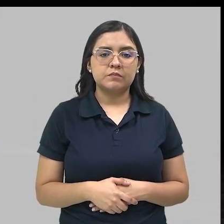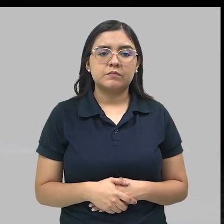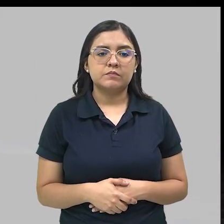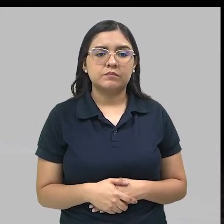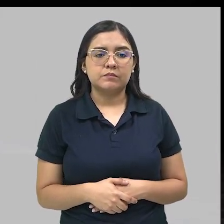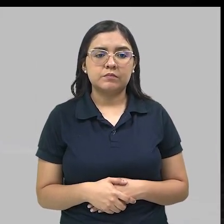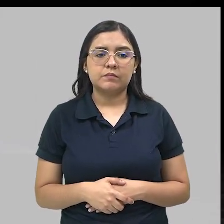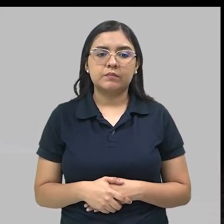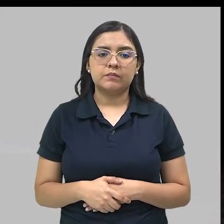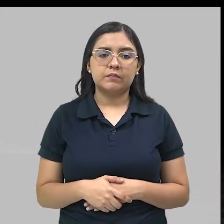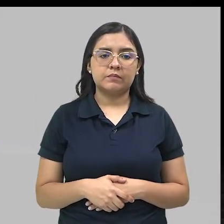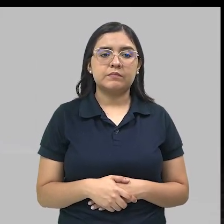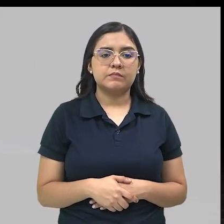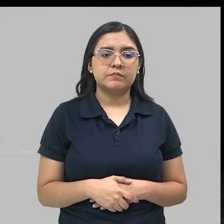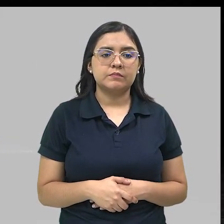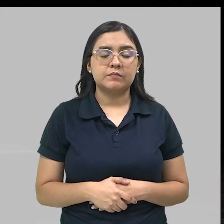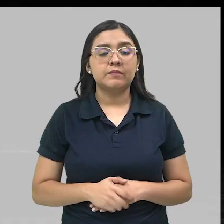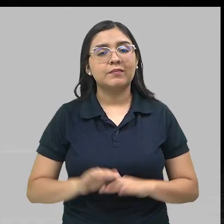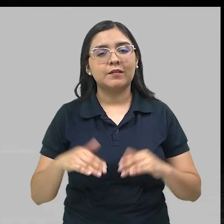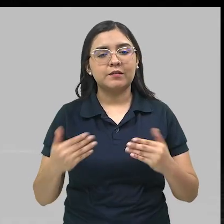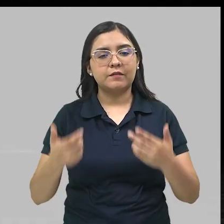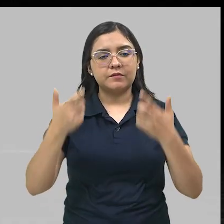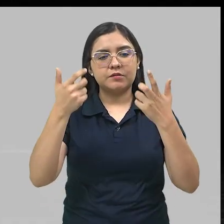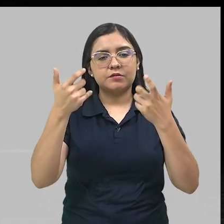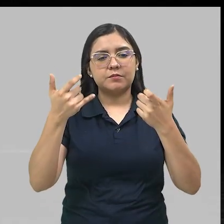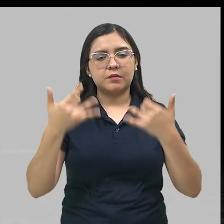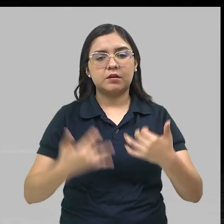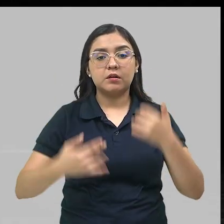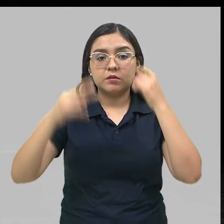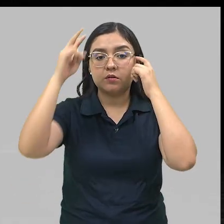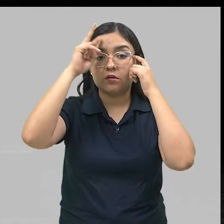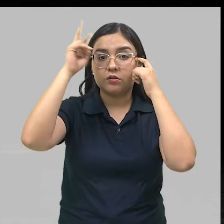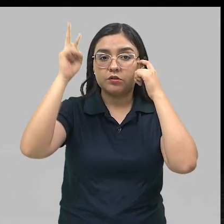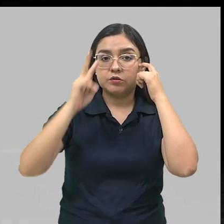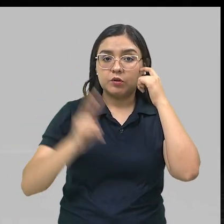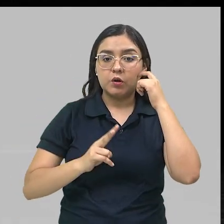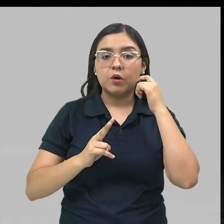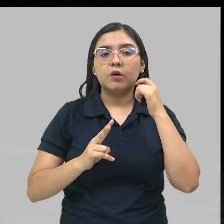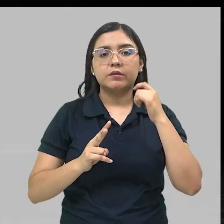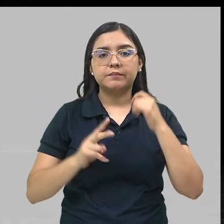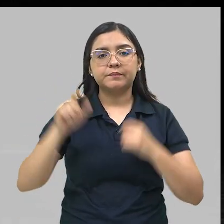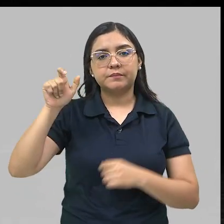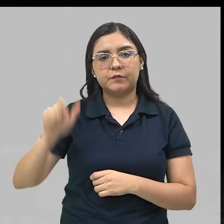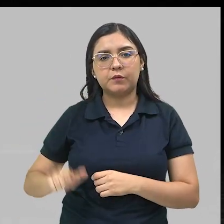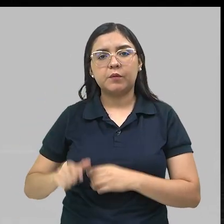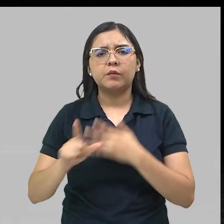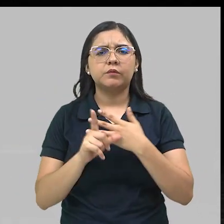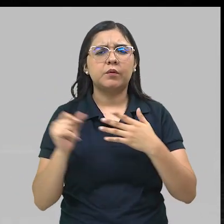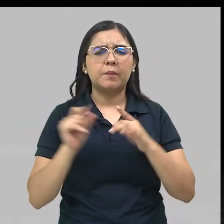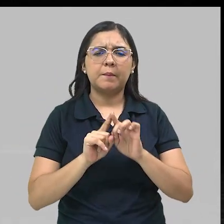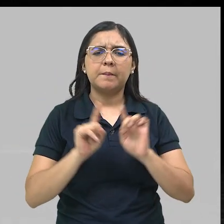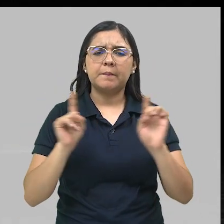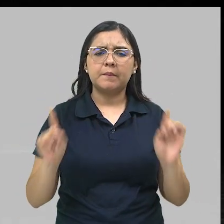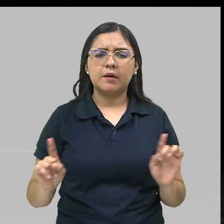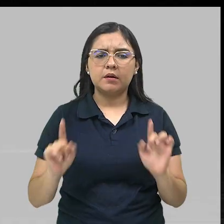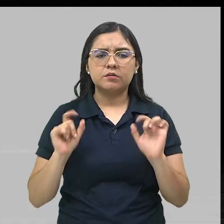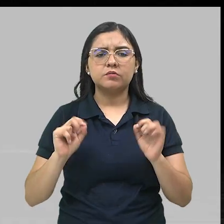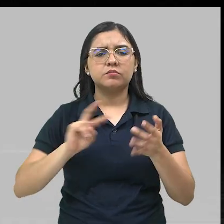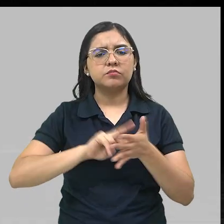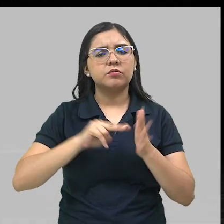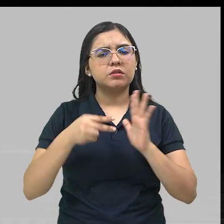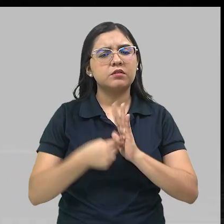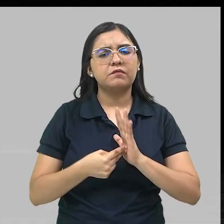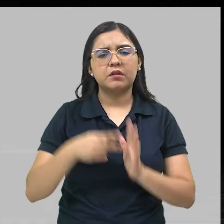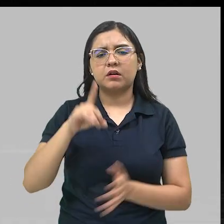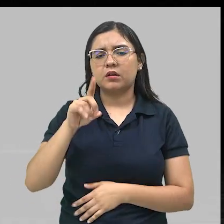E agora a gente estava falando de toda essa história aí do Shakespeare, mas afinal, o que é